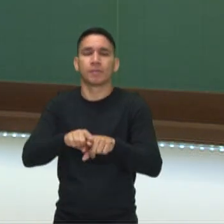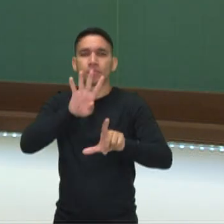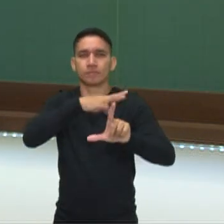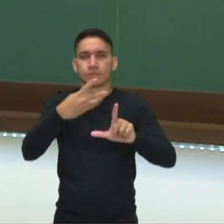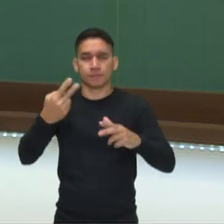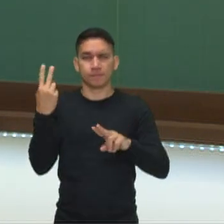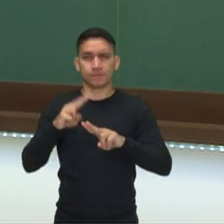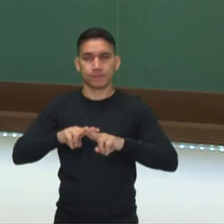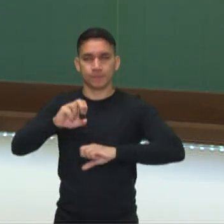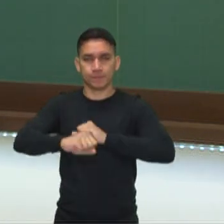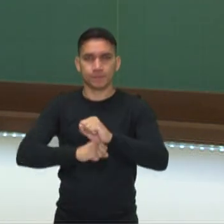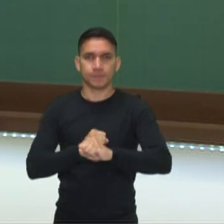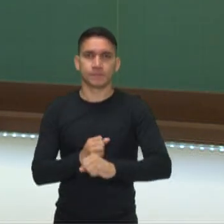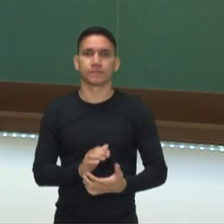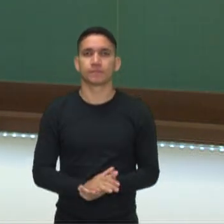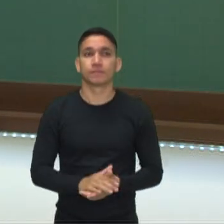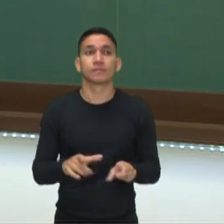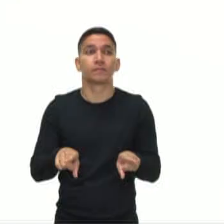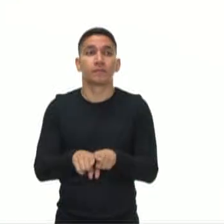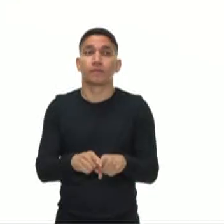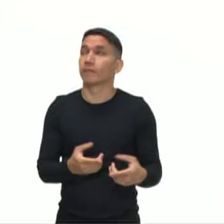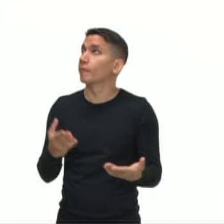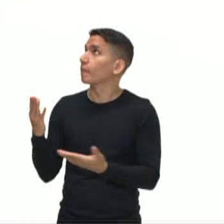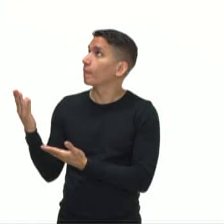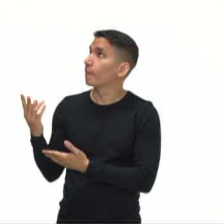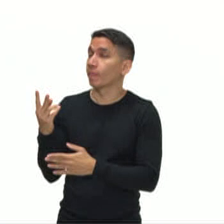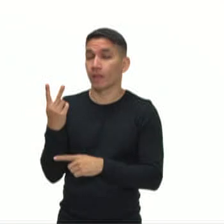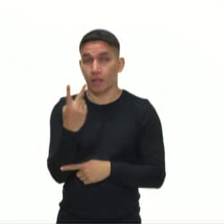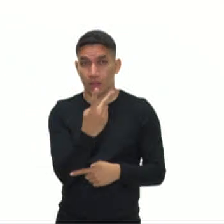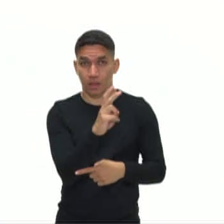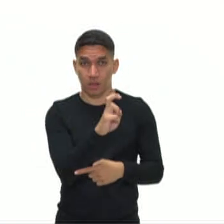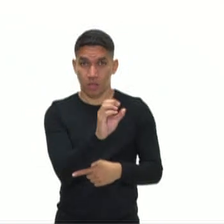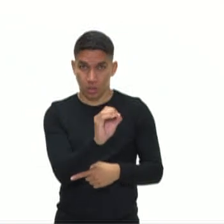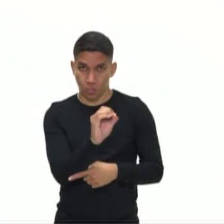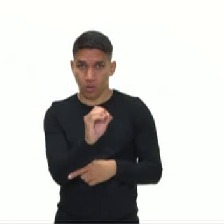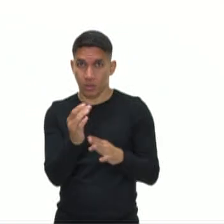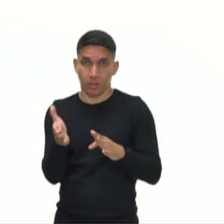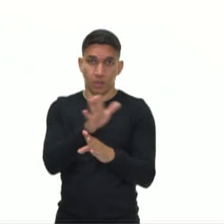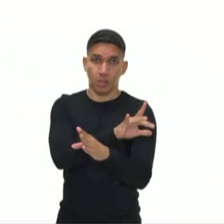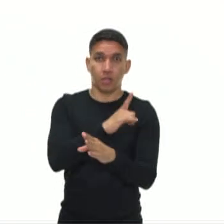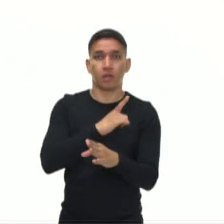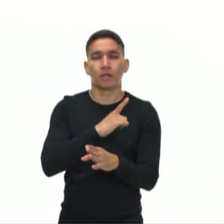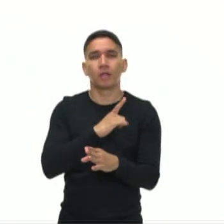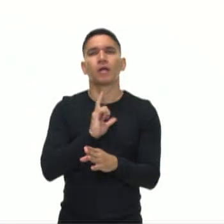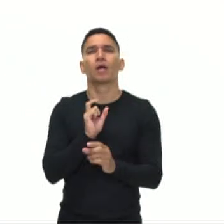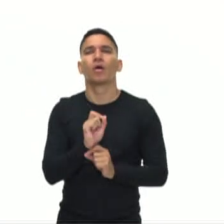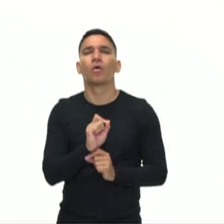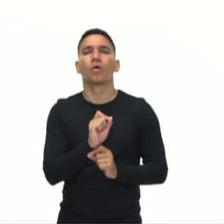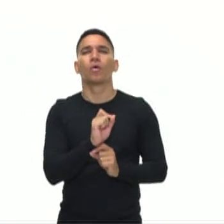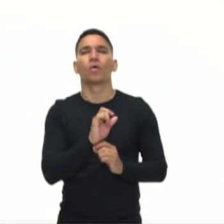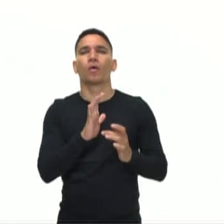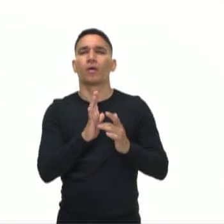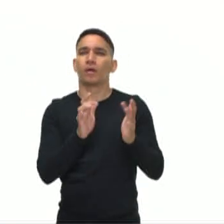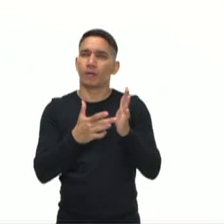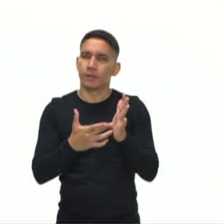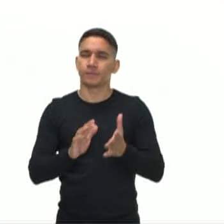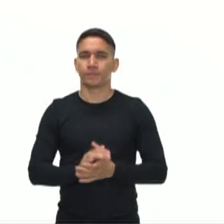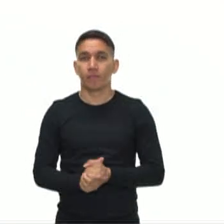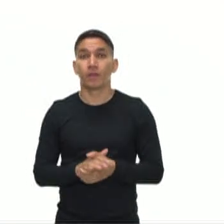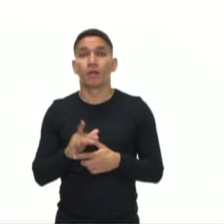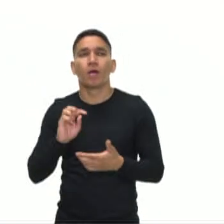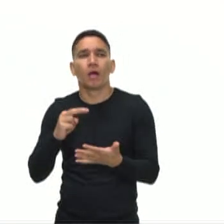ano. E nós temos 250, voltando um pouquinho no tempo, 250 surgem os maiores autores que divulgaram o teatro em toda